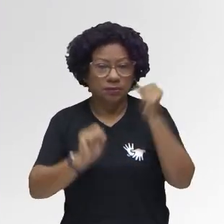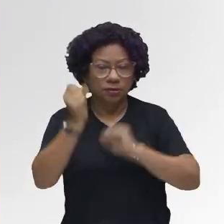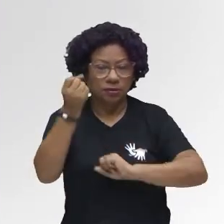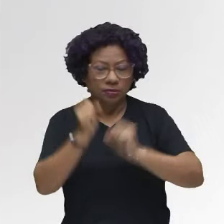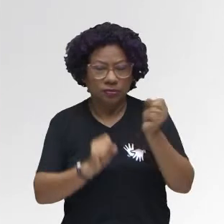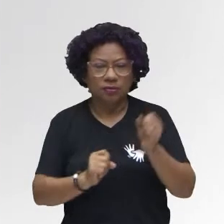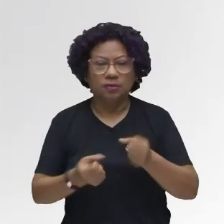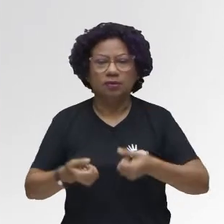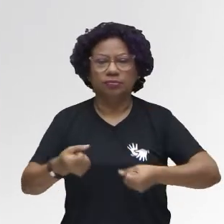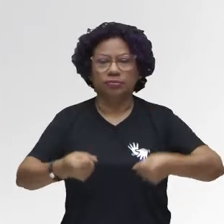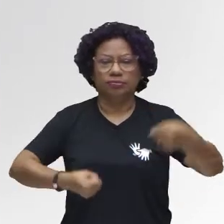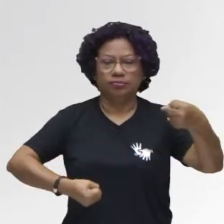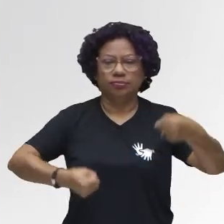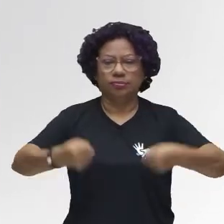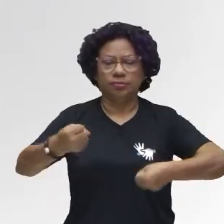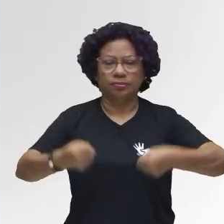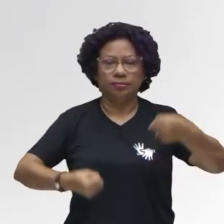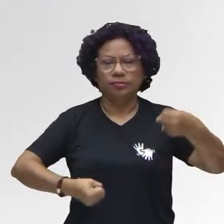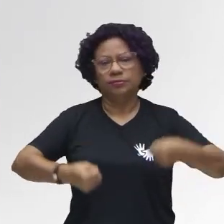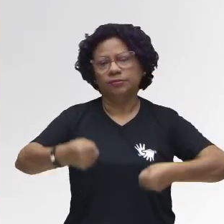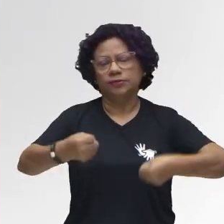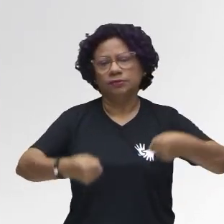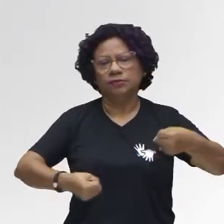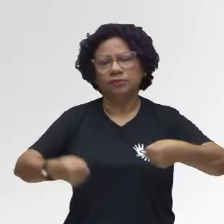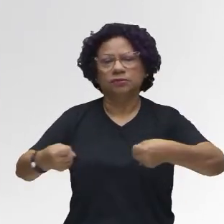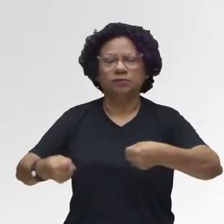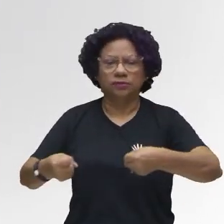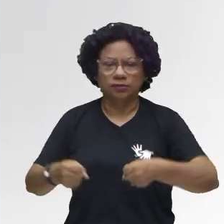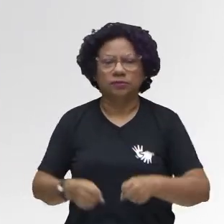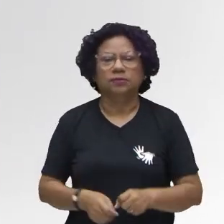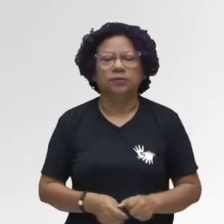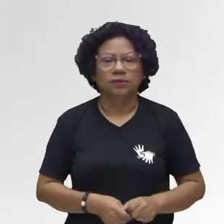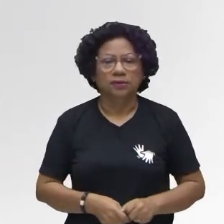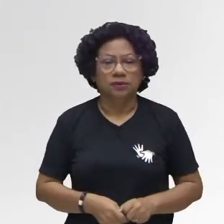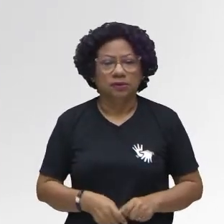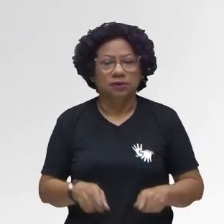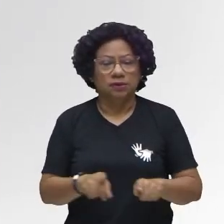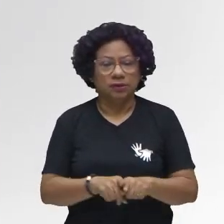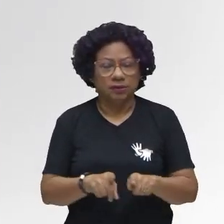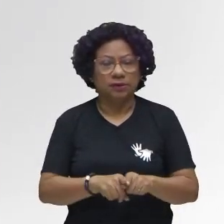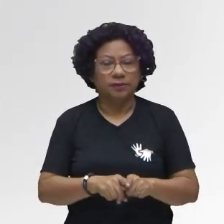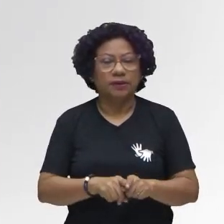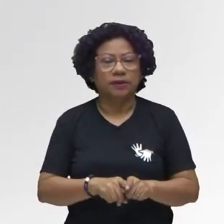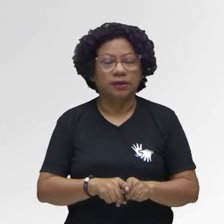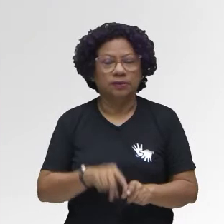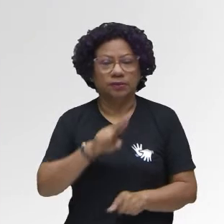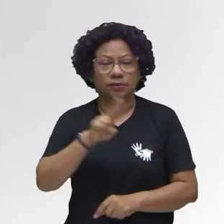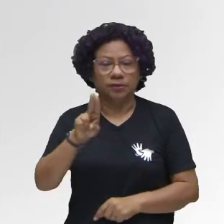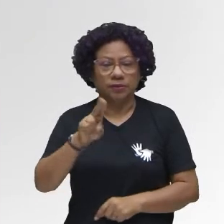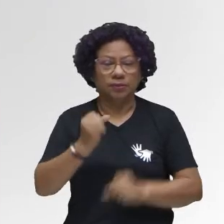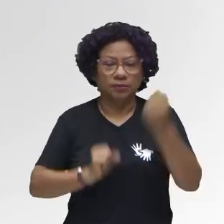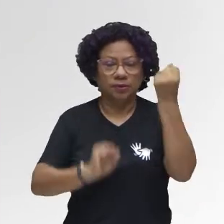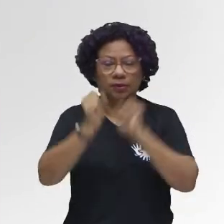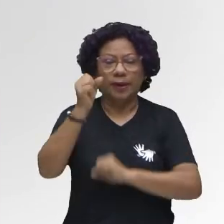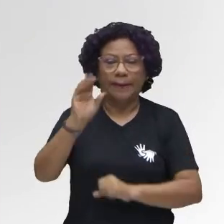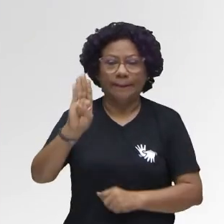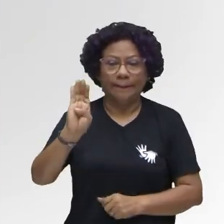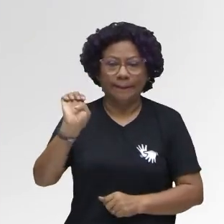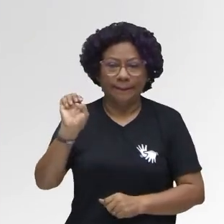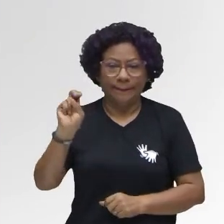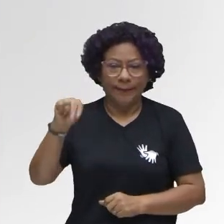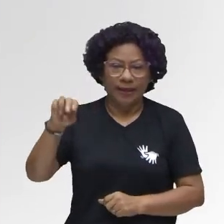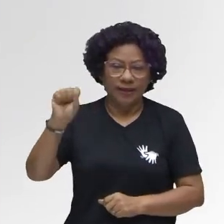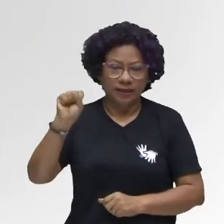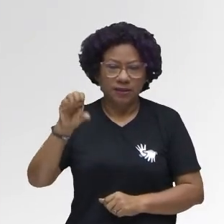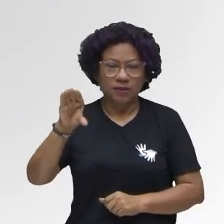daqui abordamos o último tipo de indústria, que são as indústrias de bens de consumo. Fabricam produtos que serão